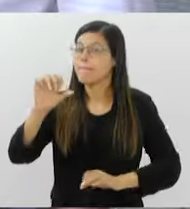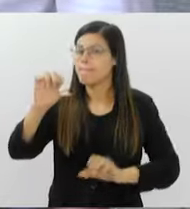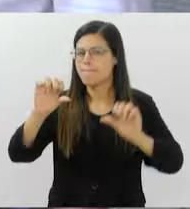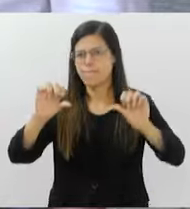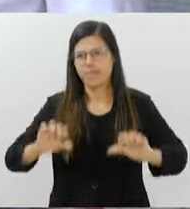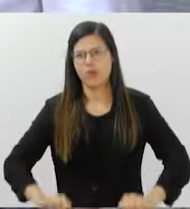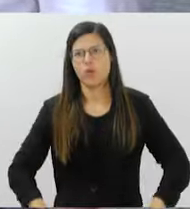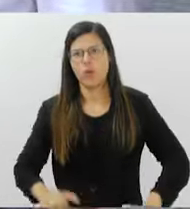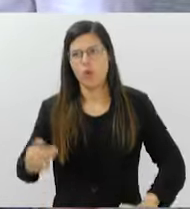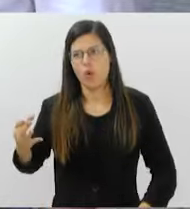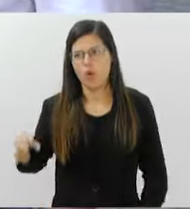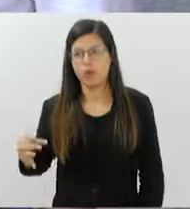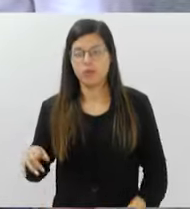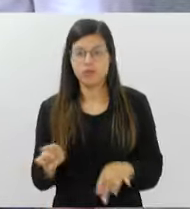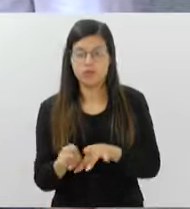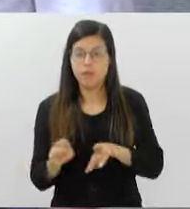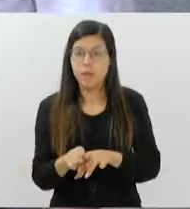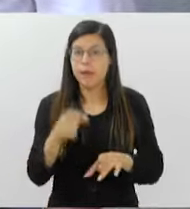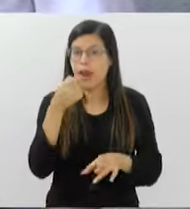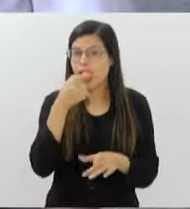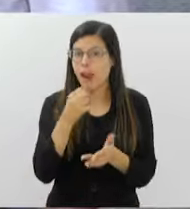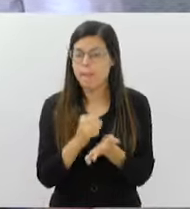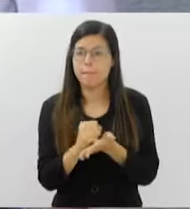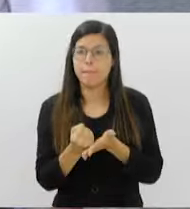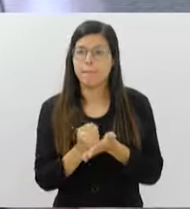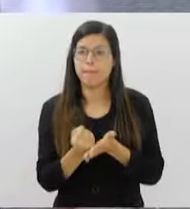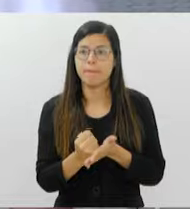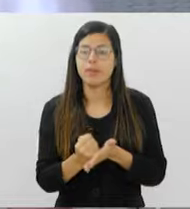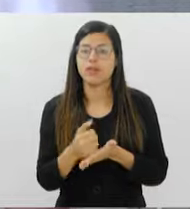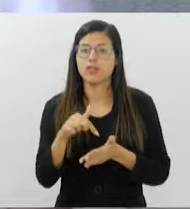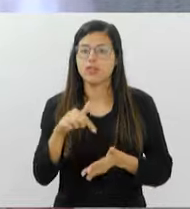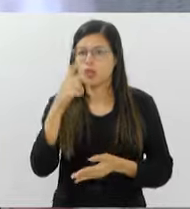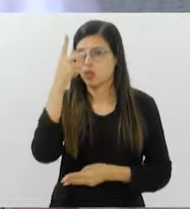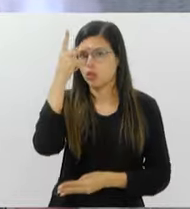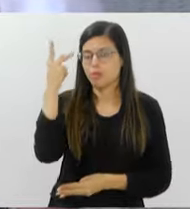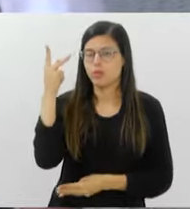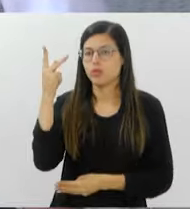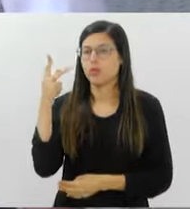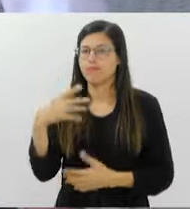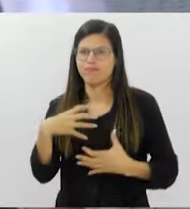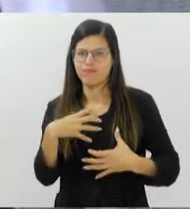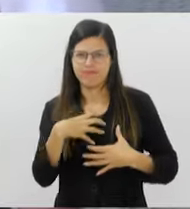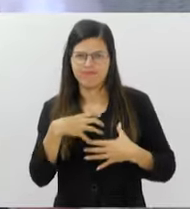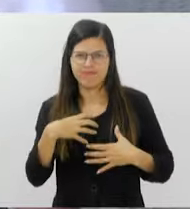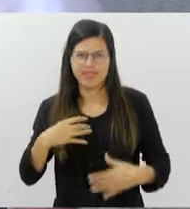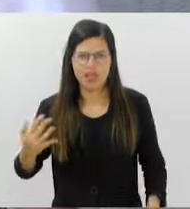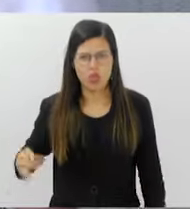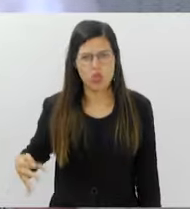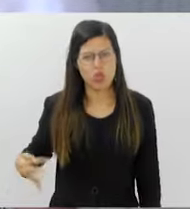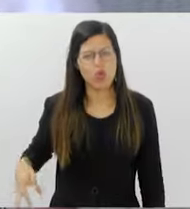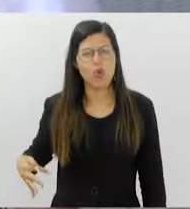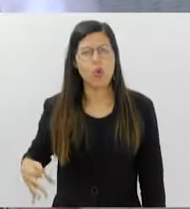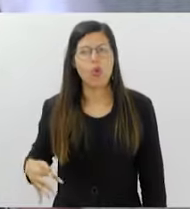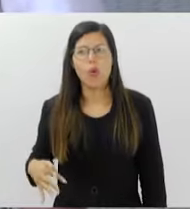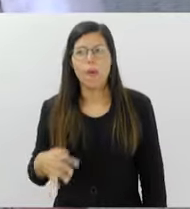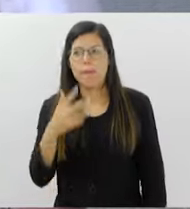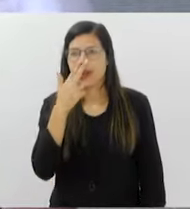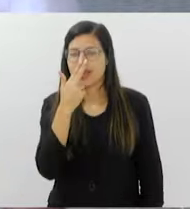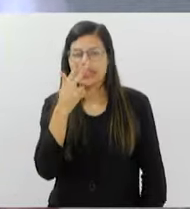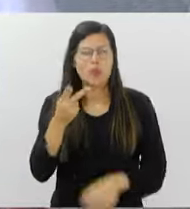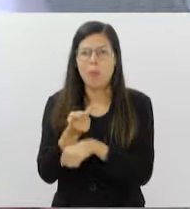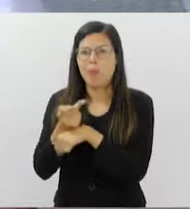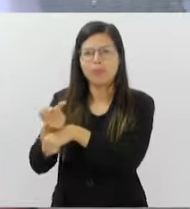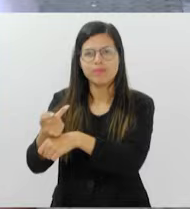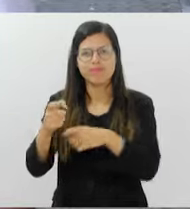questão, a automedicação, doutor. Muita gente, quando sente algum tipo de dor na coluna ou qualquer outro tipo de dor, não recorre ao médico, se automedica, o que